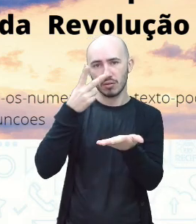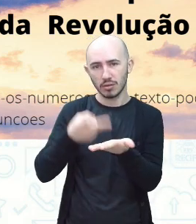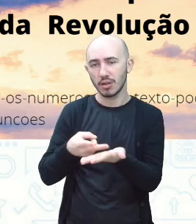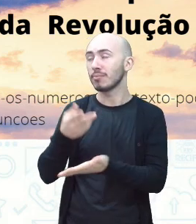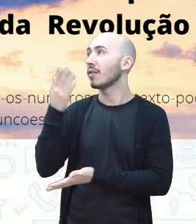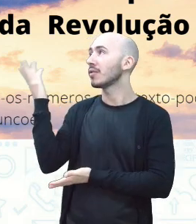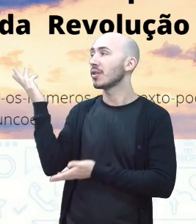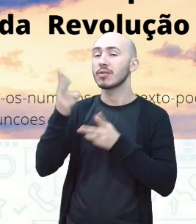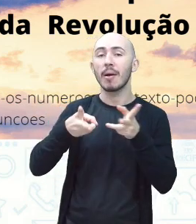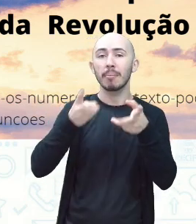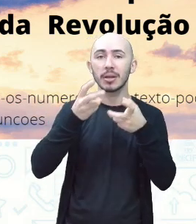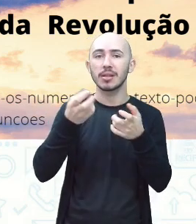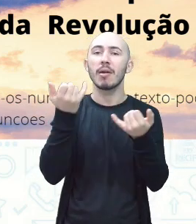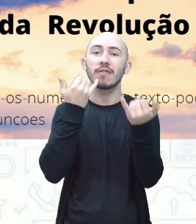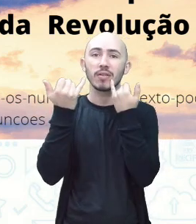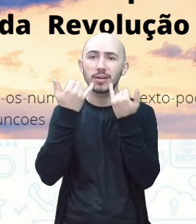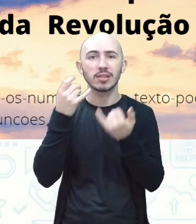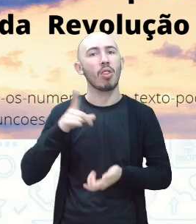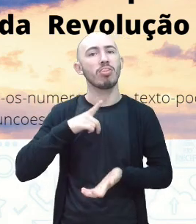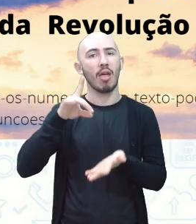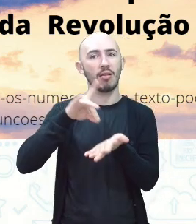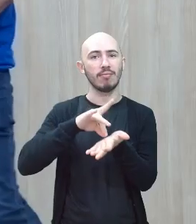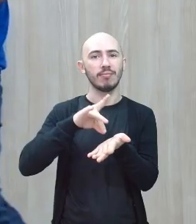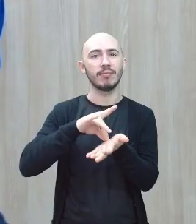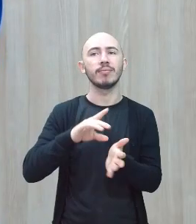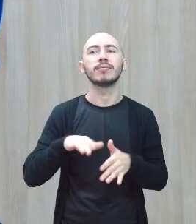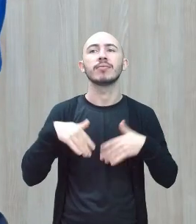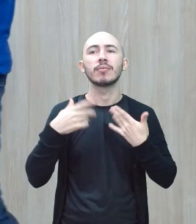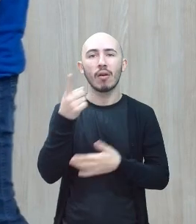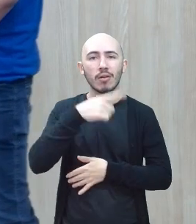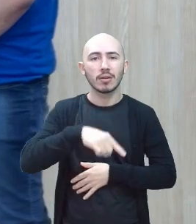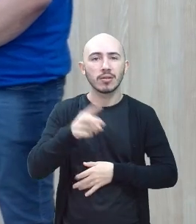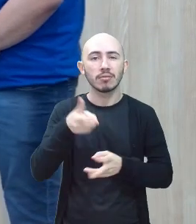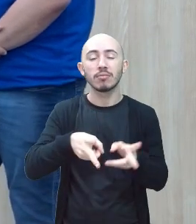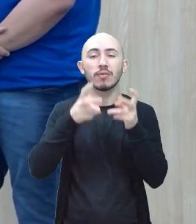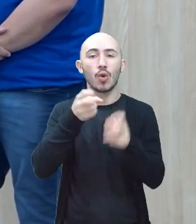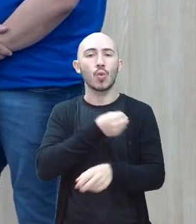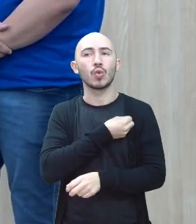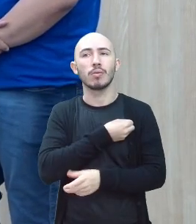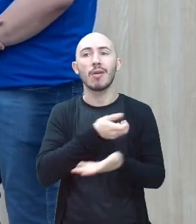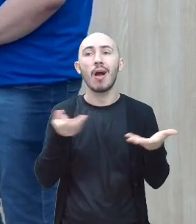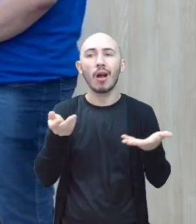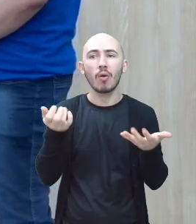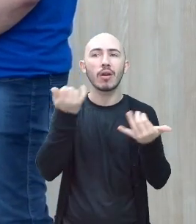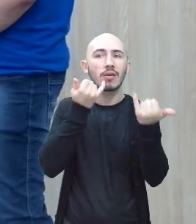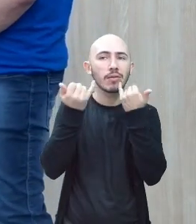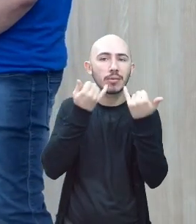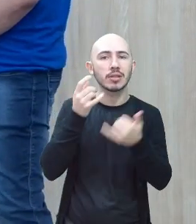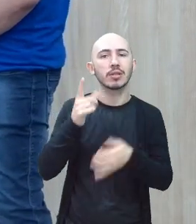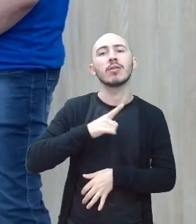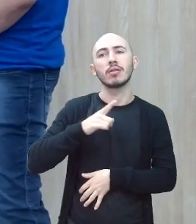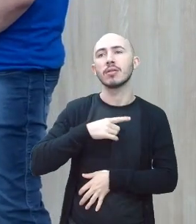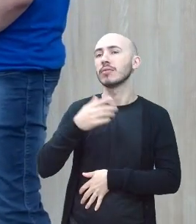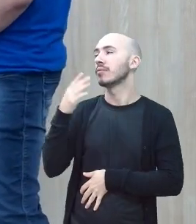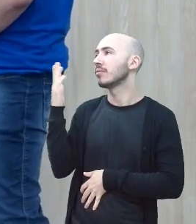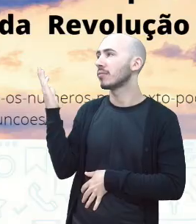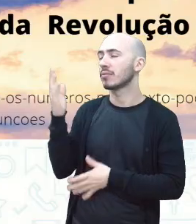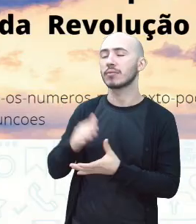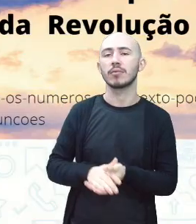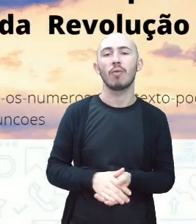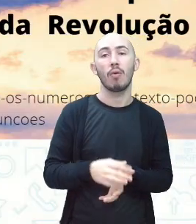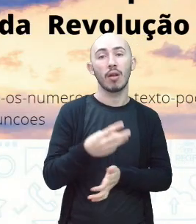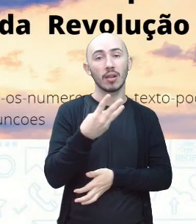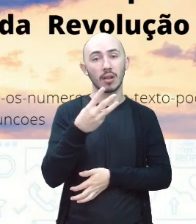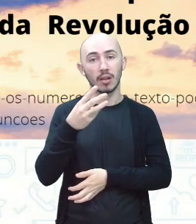de informação tem de fato. Vocês só viram os números, né? E agora vocês têm aí a noção do que eram aqueles números, né? 300